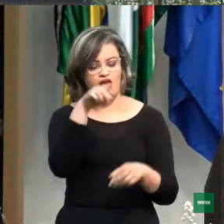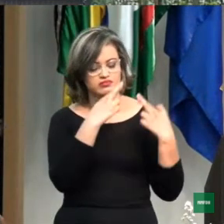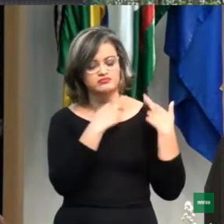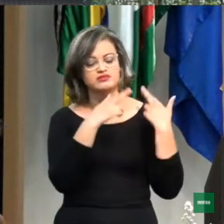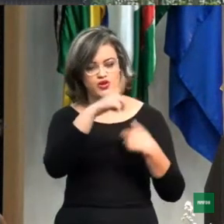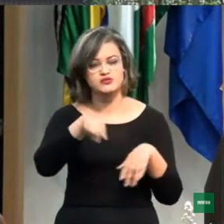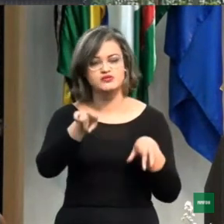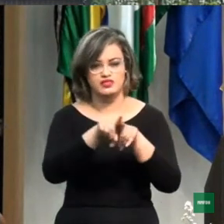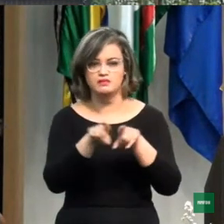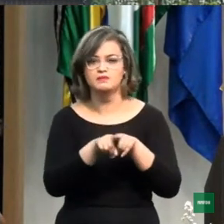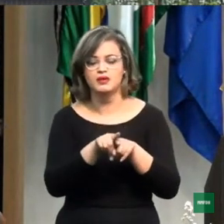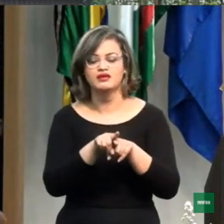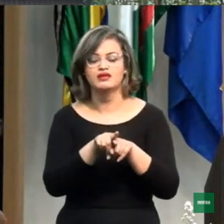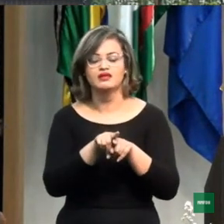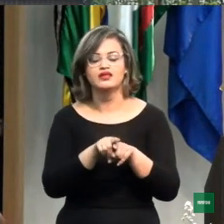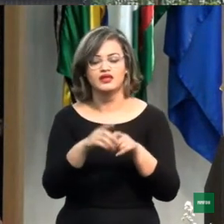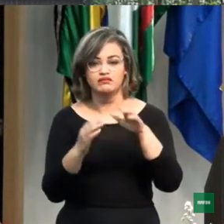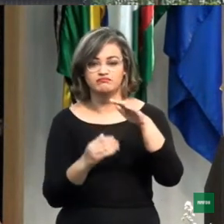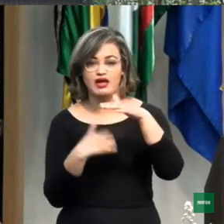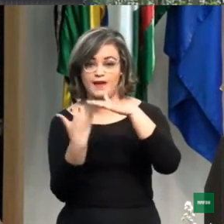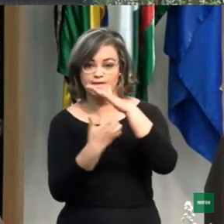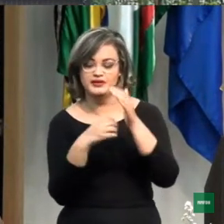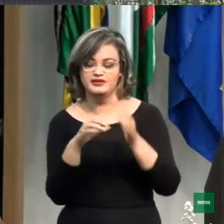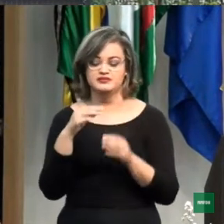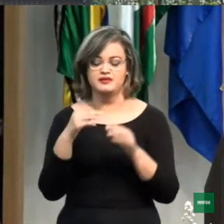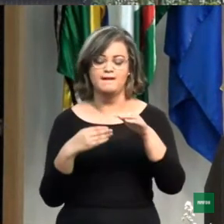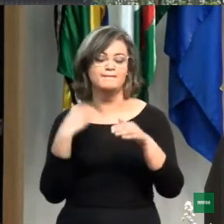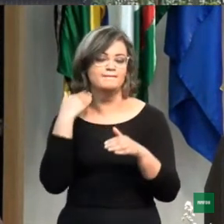pela empresa Banco Bradesco.